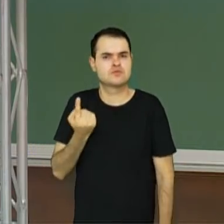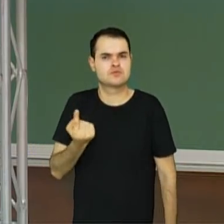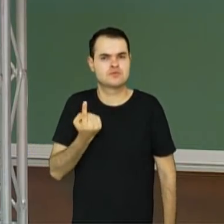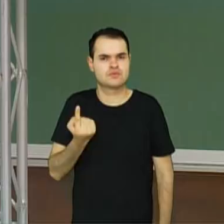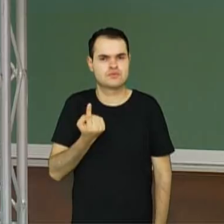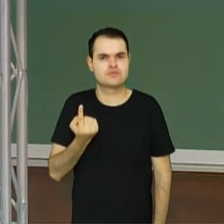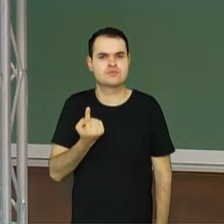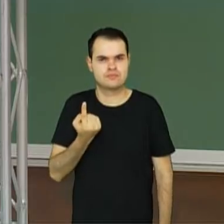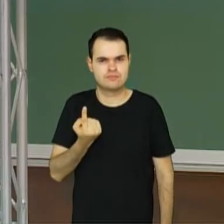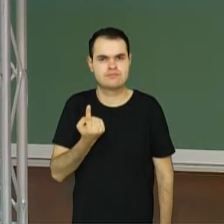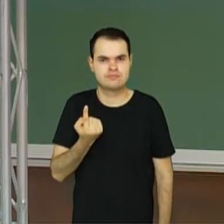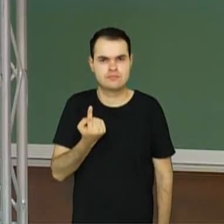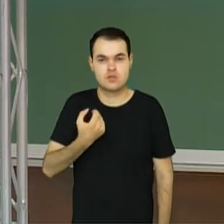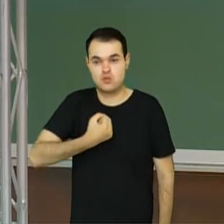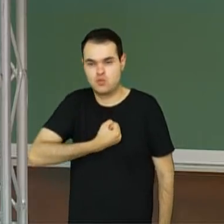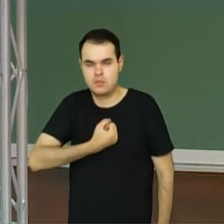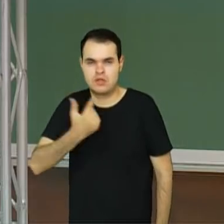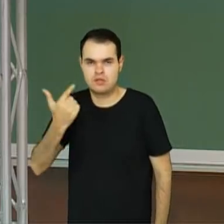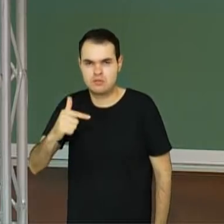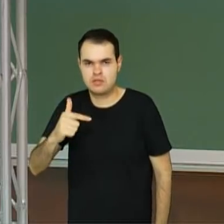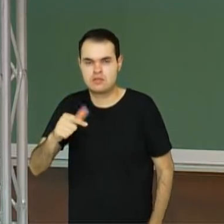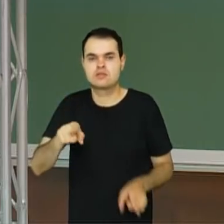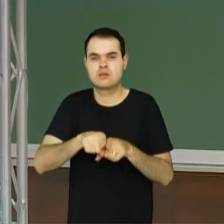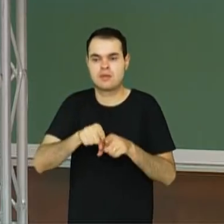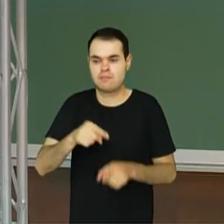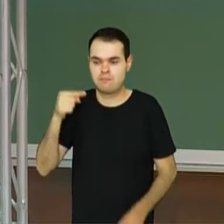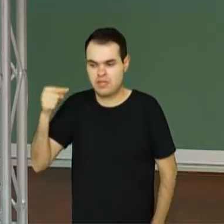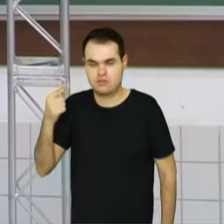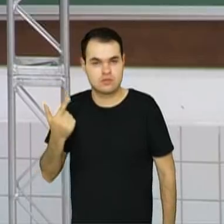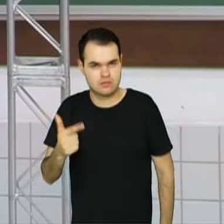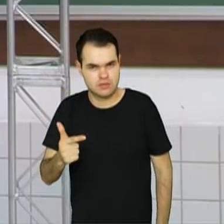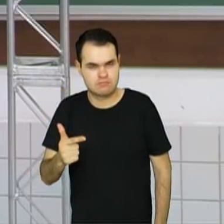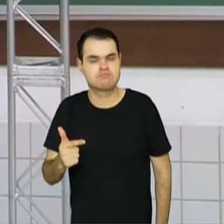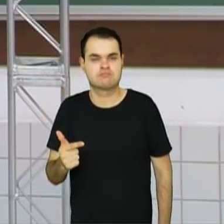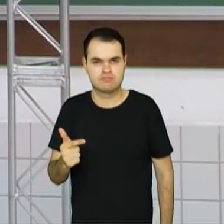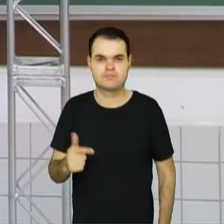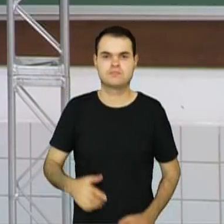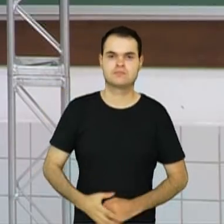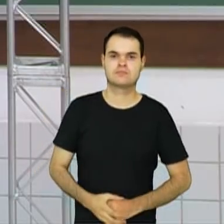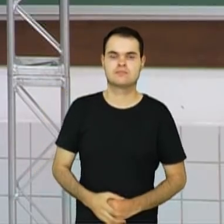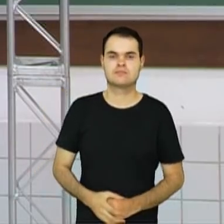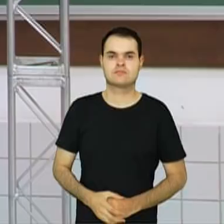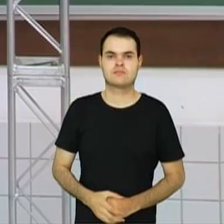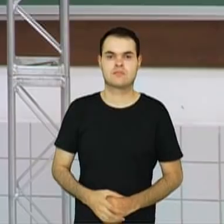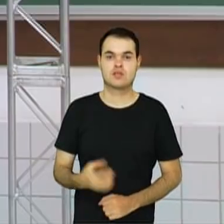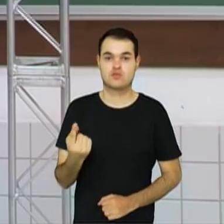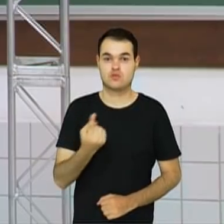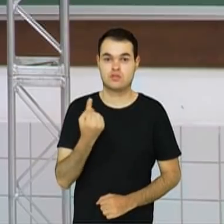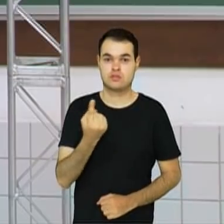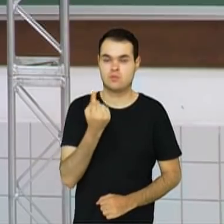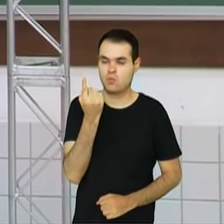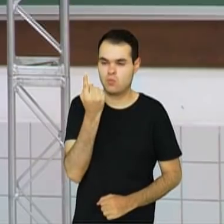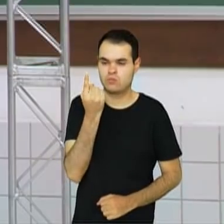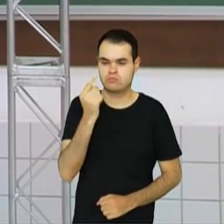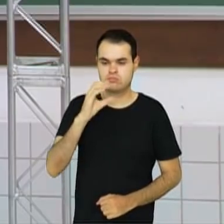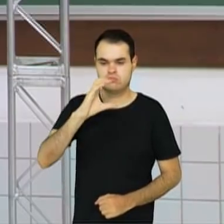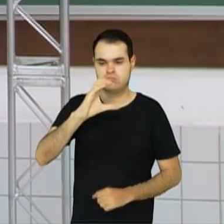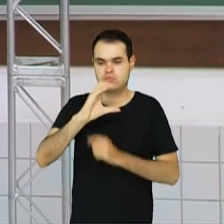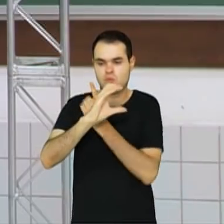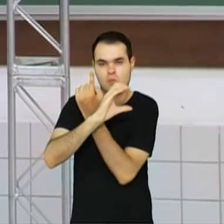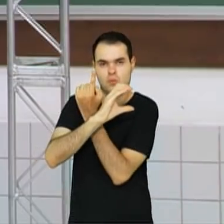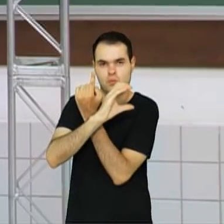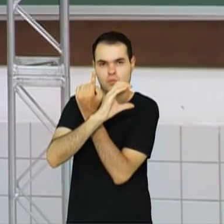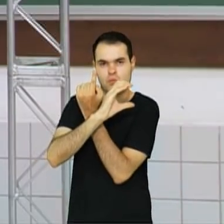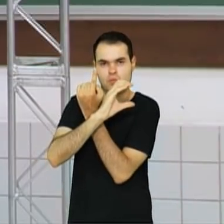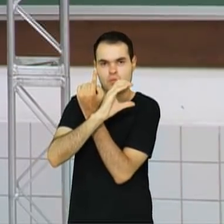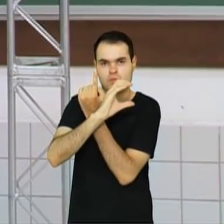preferência sozinha e sem o sinal de menos acompanhando. Tá? Sozinha que eu digo o coeficiente 1. Tá? O coeficiente teria que ser